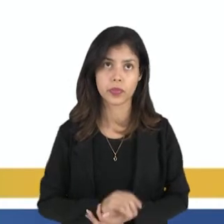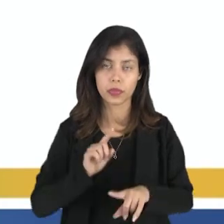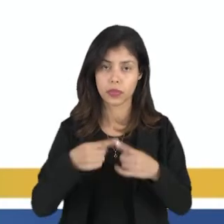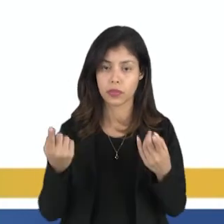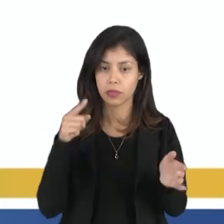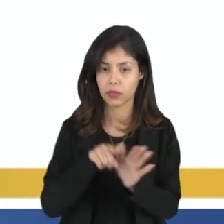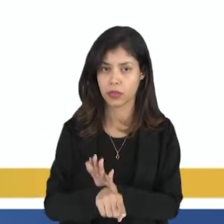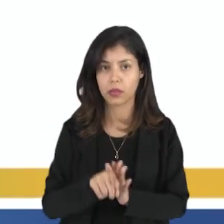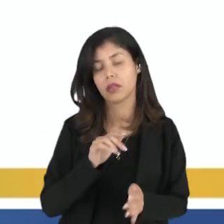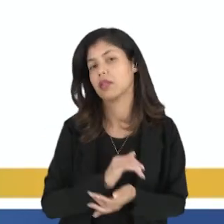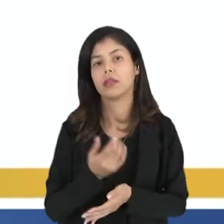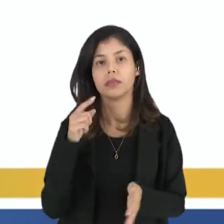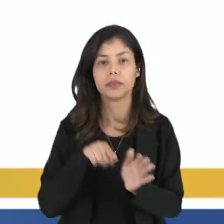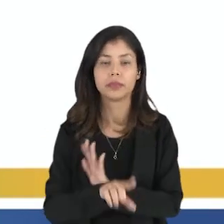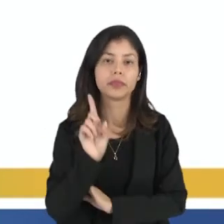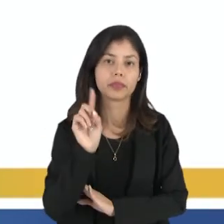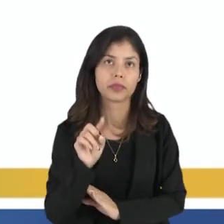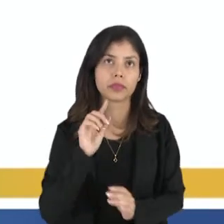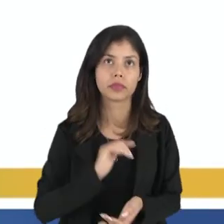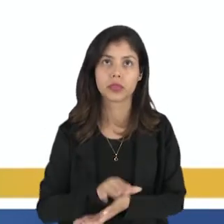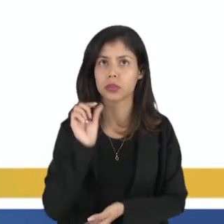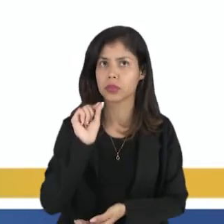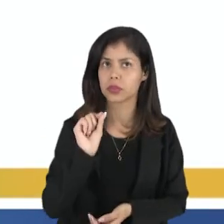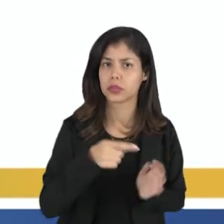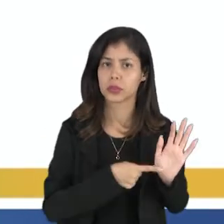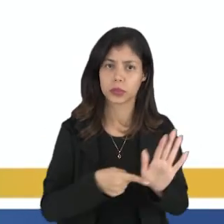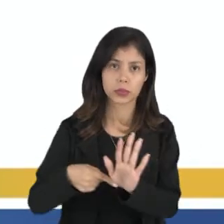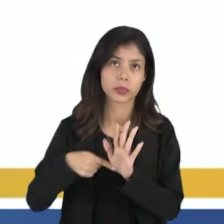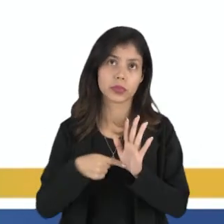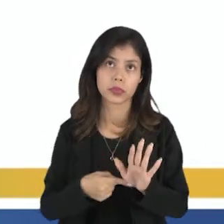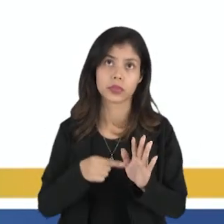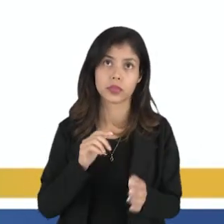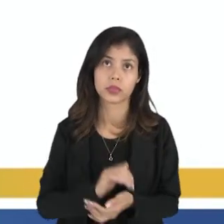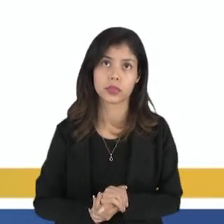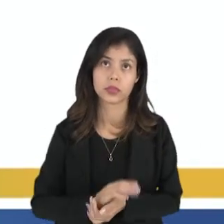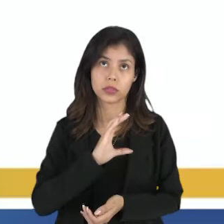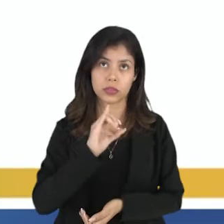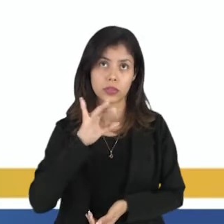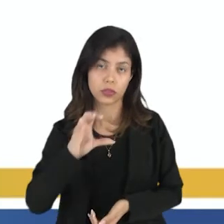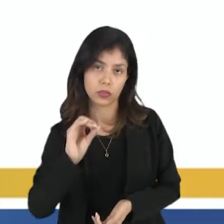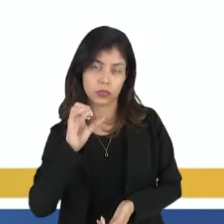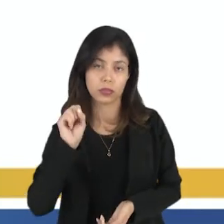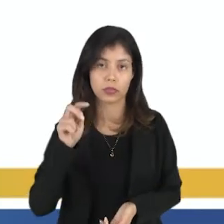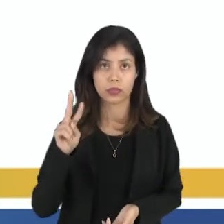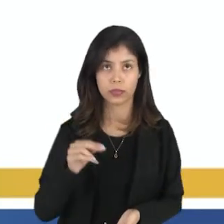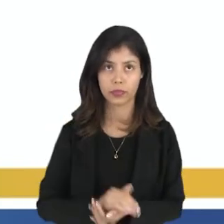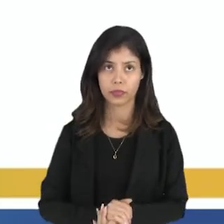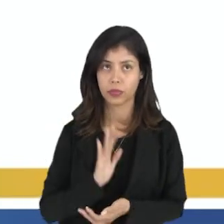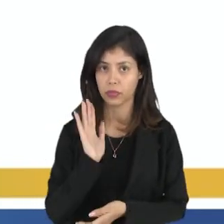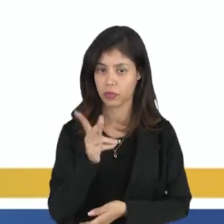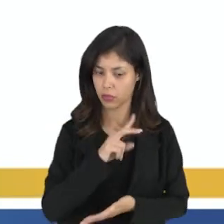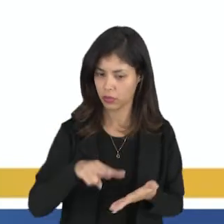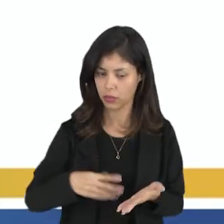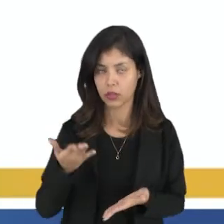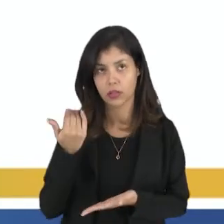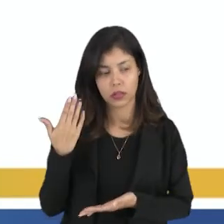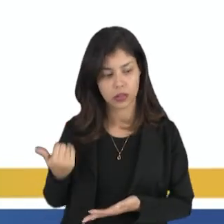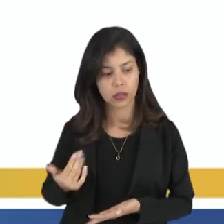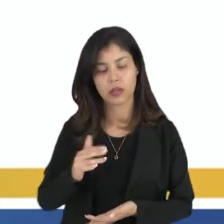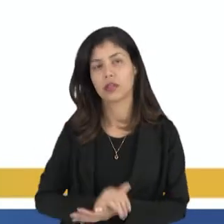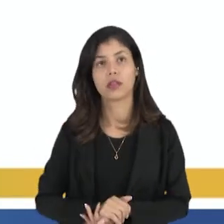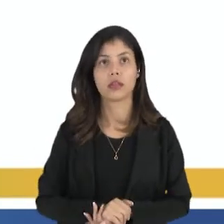Mais uma questão. E aí a pergunta é: o que está sendo exposto na comic strip? Eu já li anteriormente